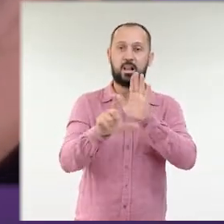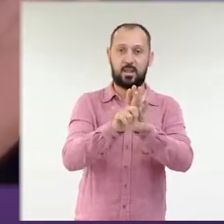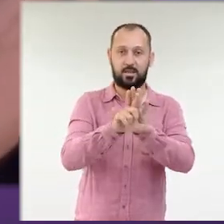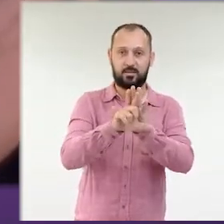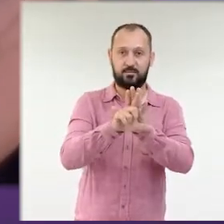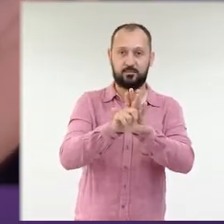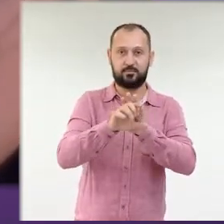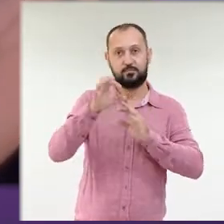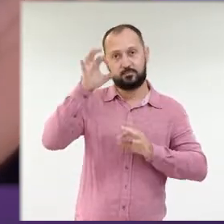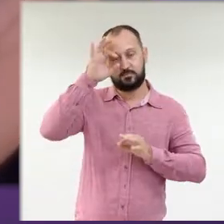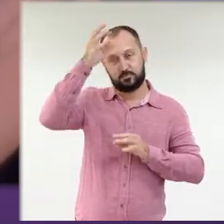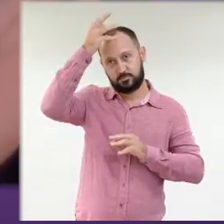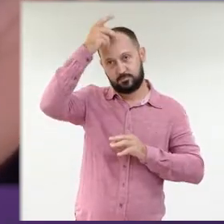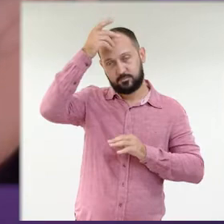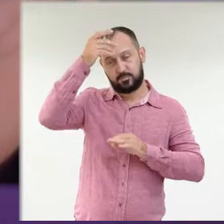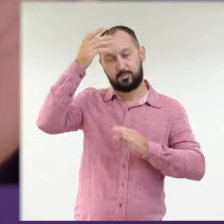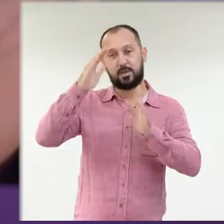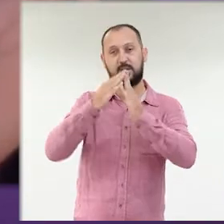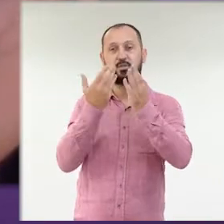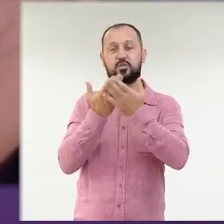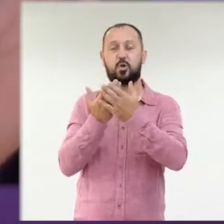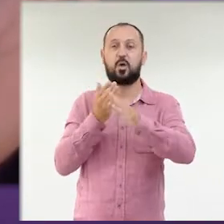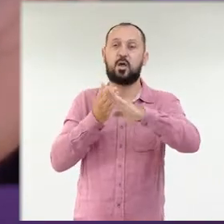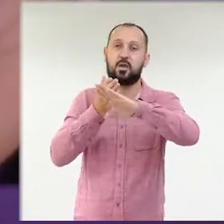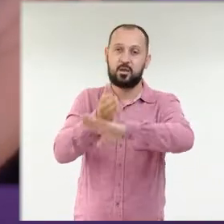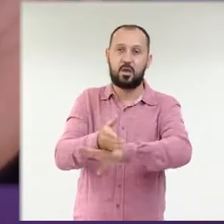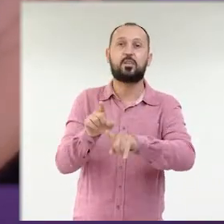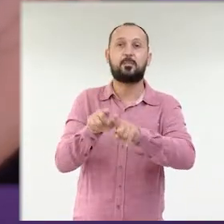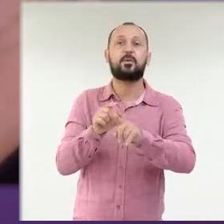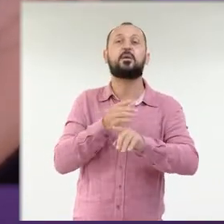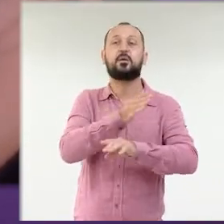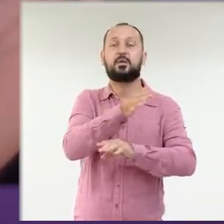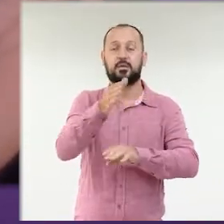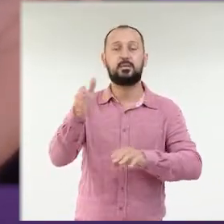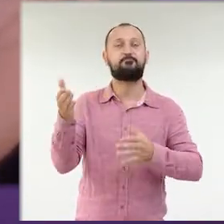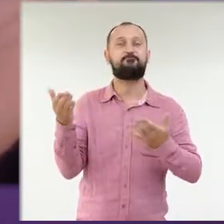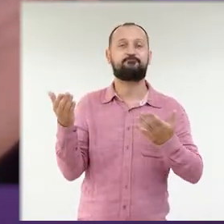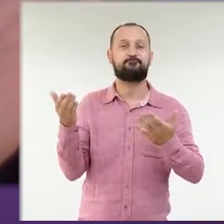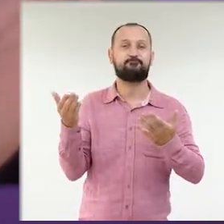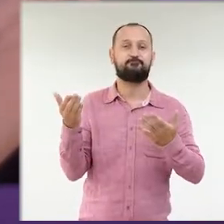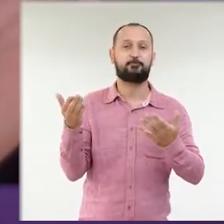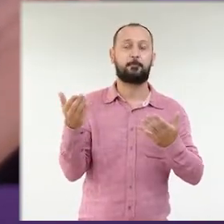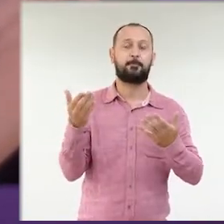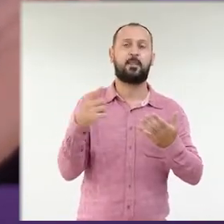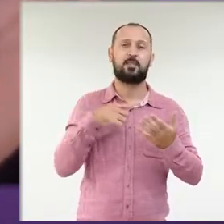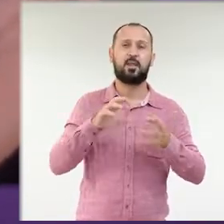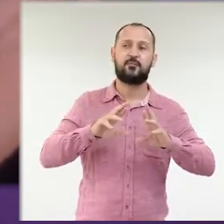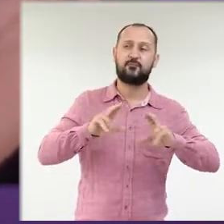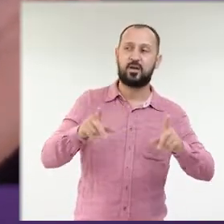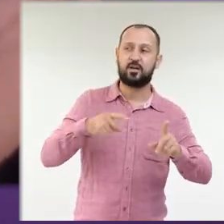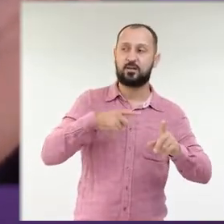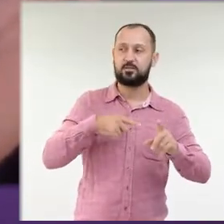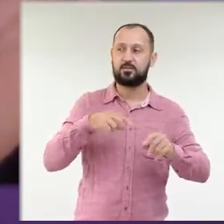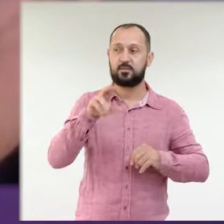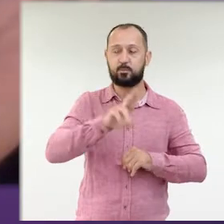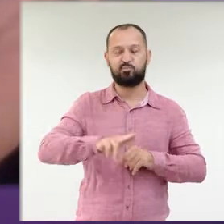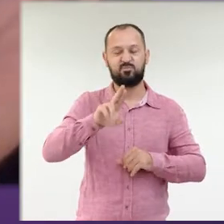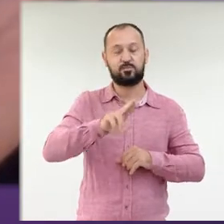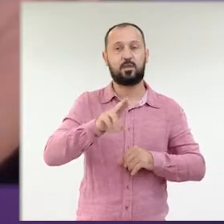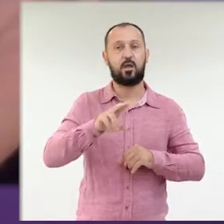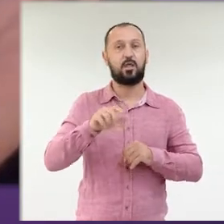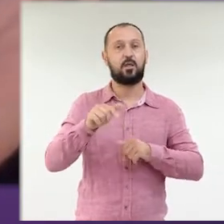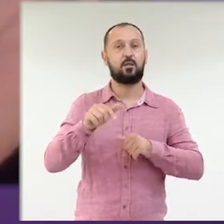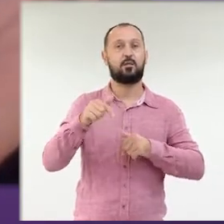Maria da Penha vai à escola, em anos anteriores também ia para as cidades do interior, e existe alguma diferença em